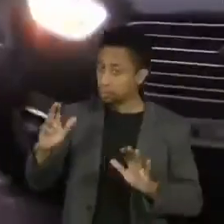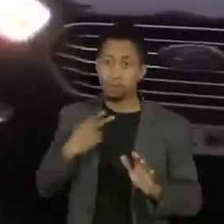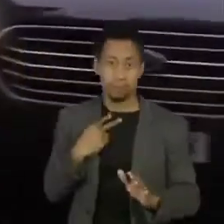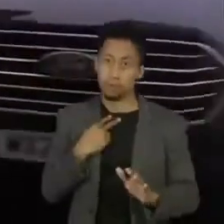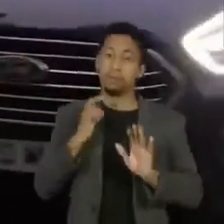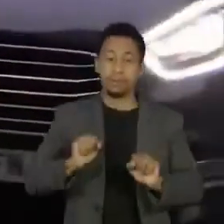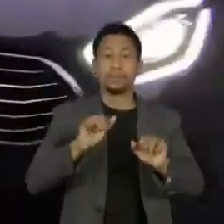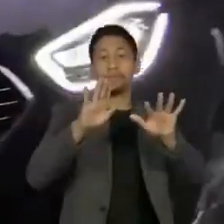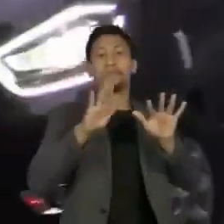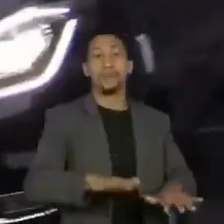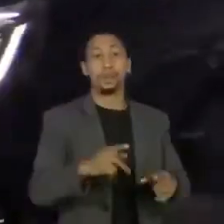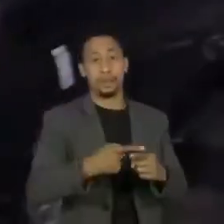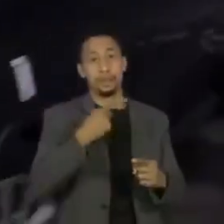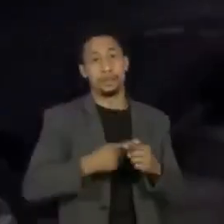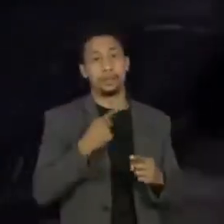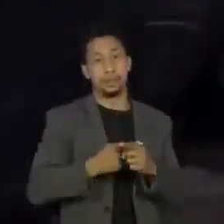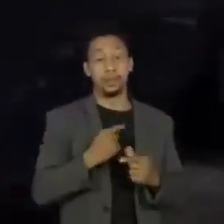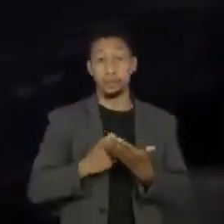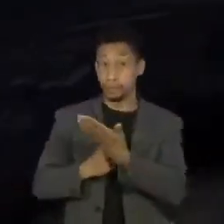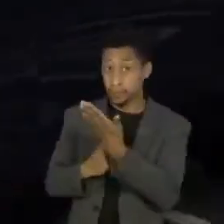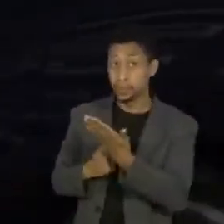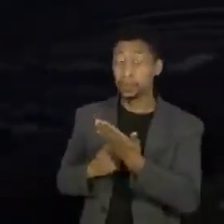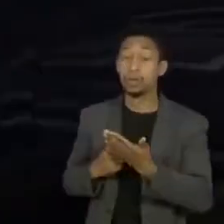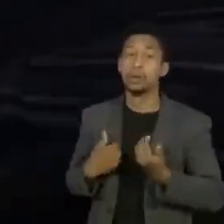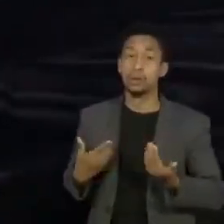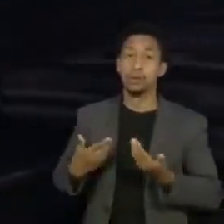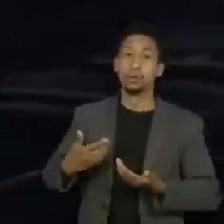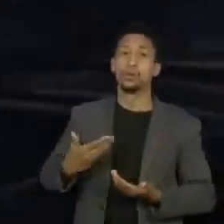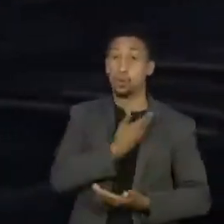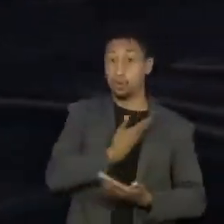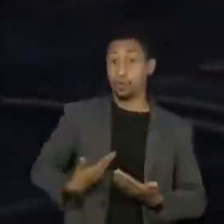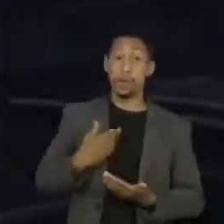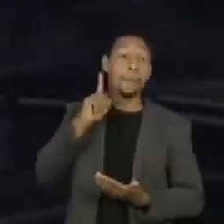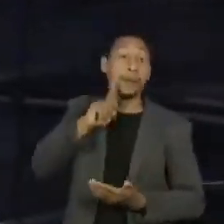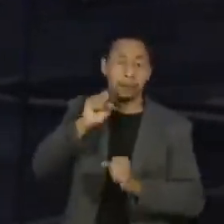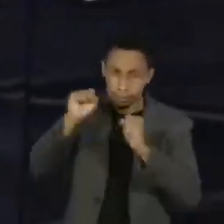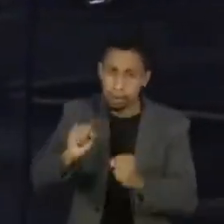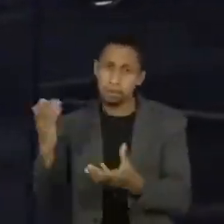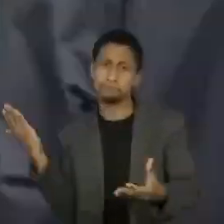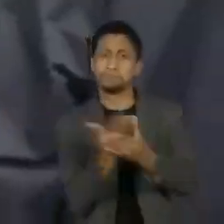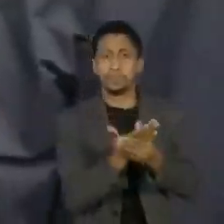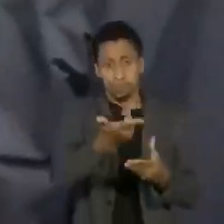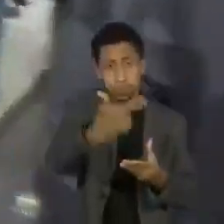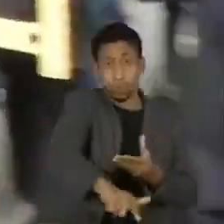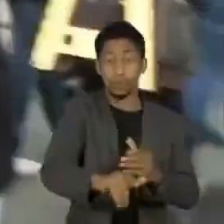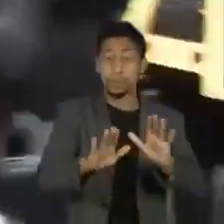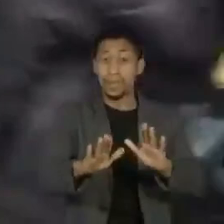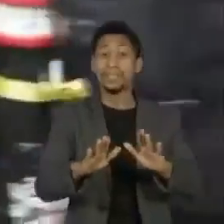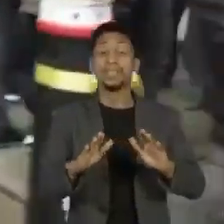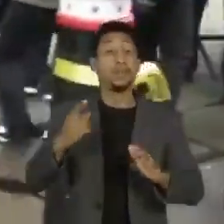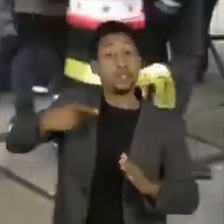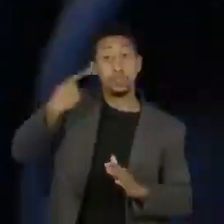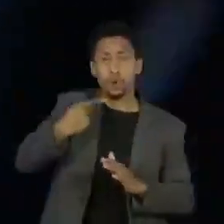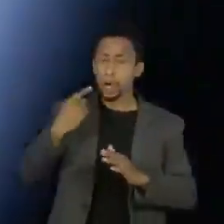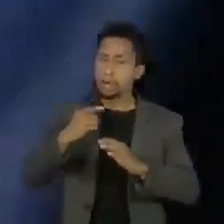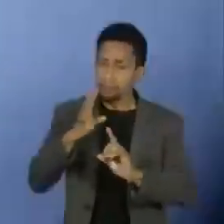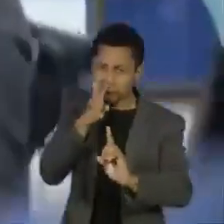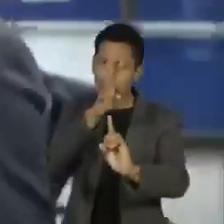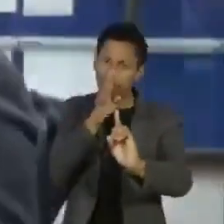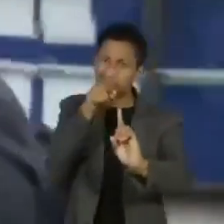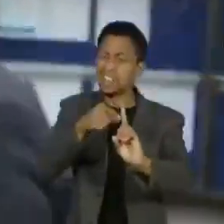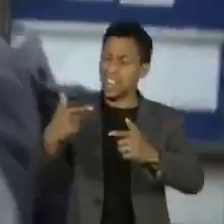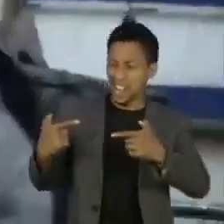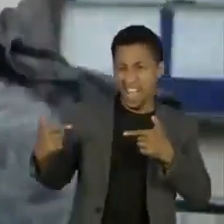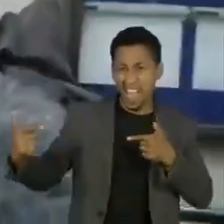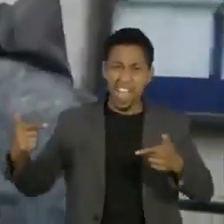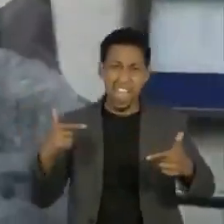O governo americano tem 2 semanas para recorrer da decisão. A defesa de Assange alega que ele é vítima de uma guerra